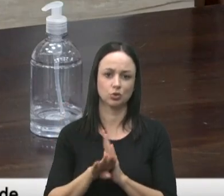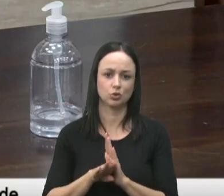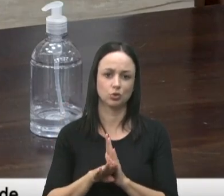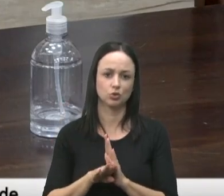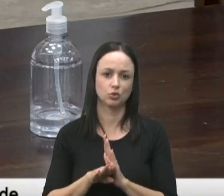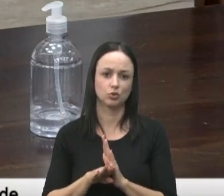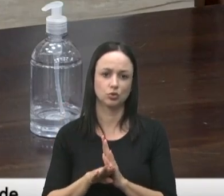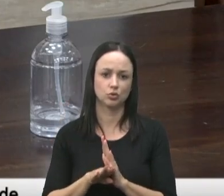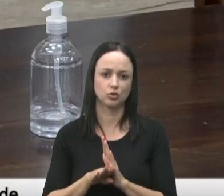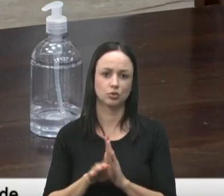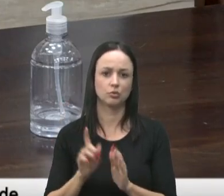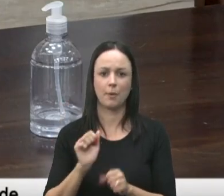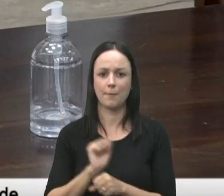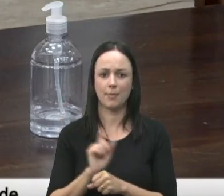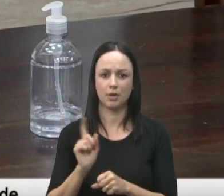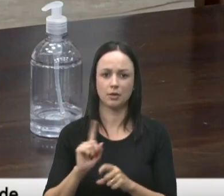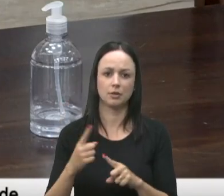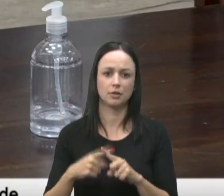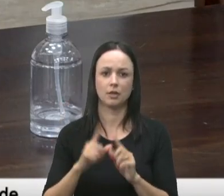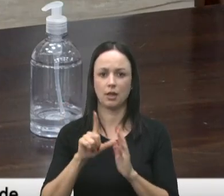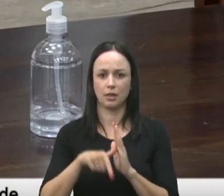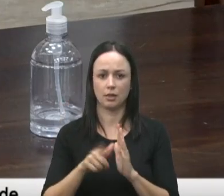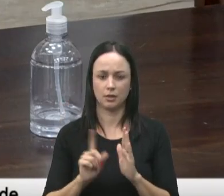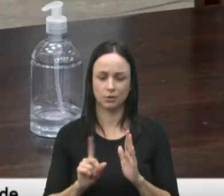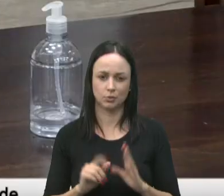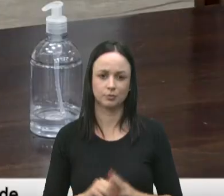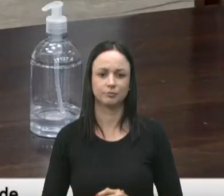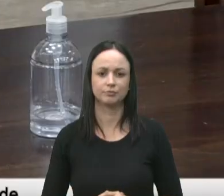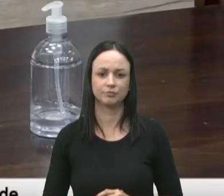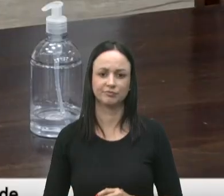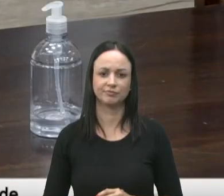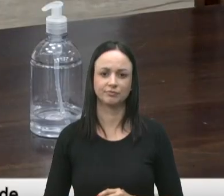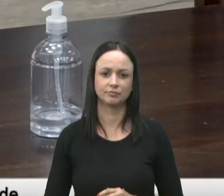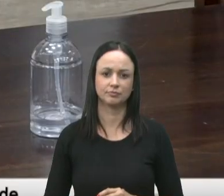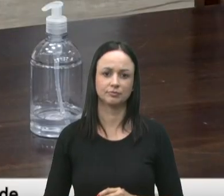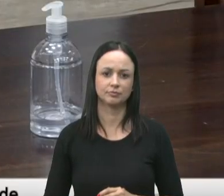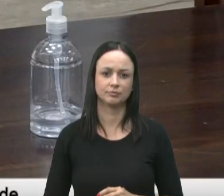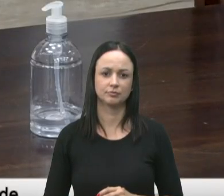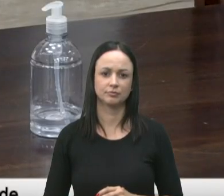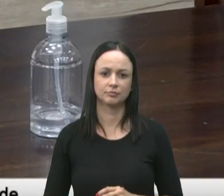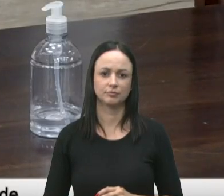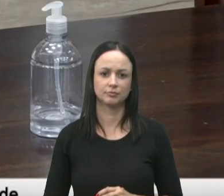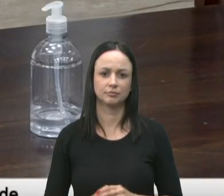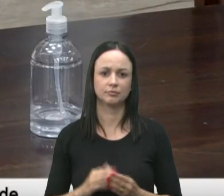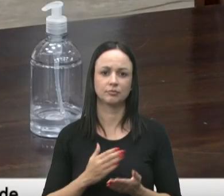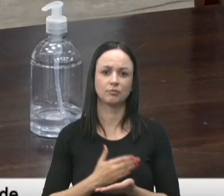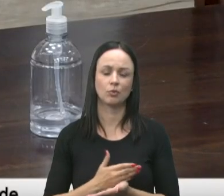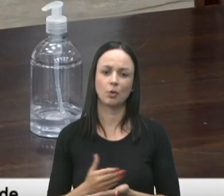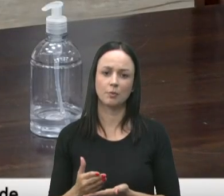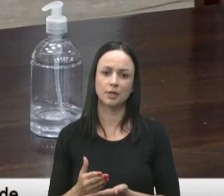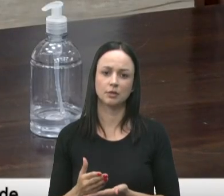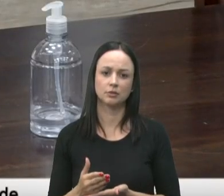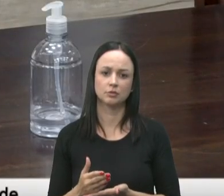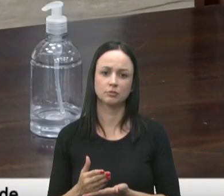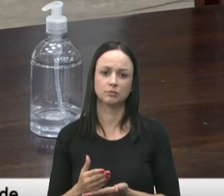nós não vamos parar a audiência e também não vamos atrasar. Então, nós já vamos começar a fazer uso da